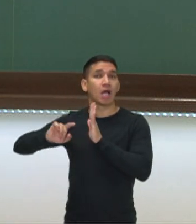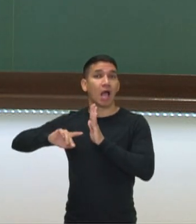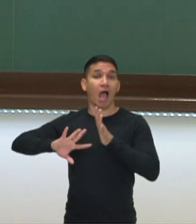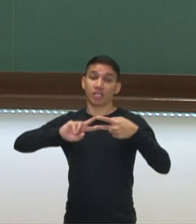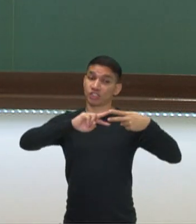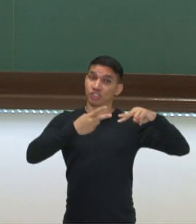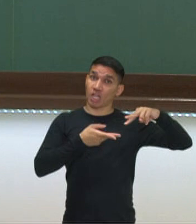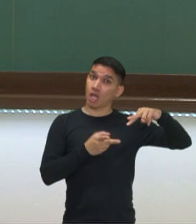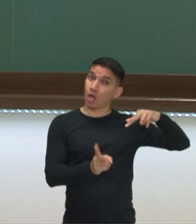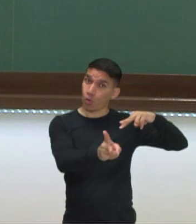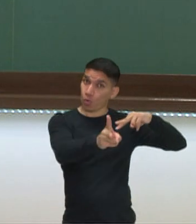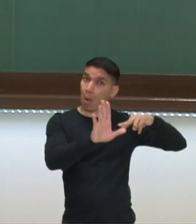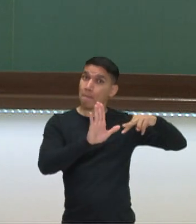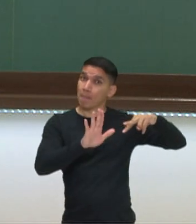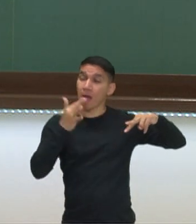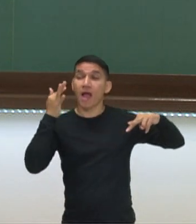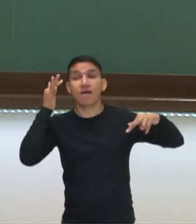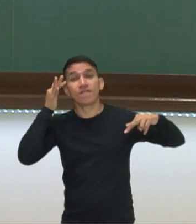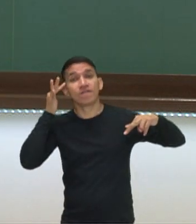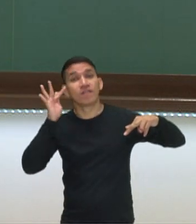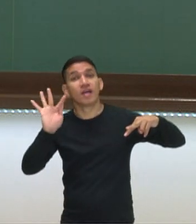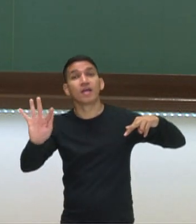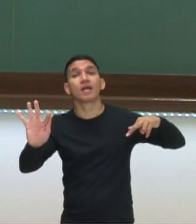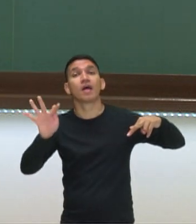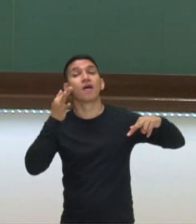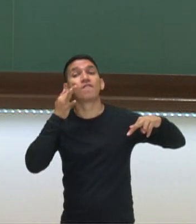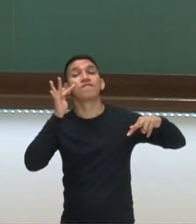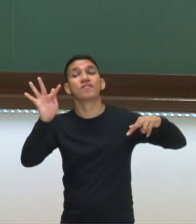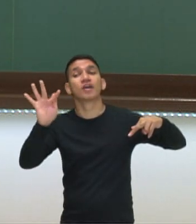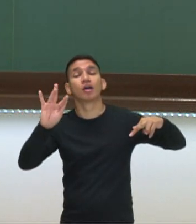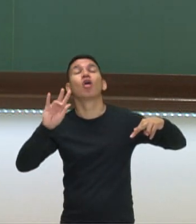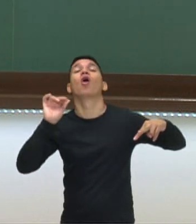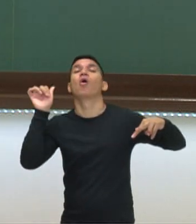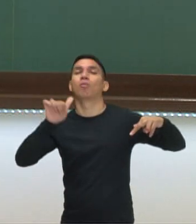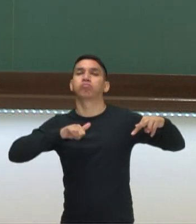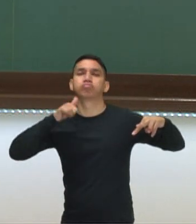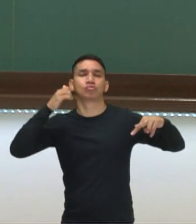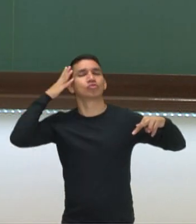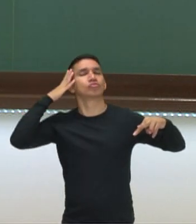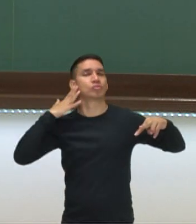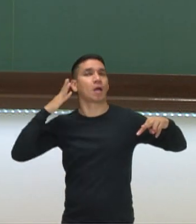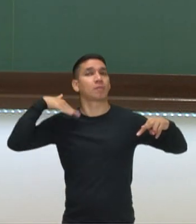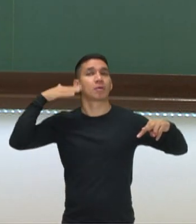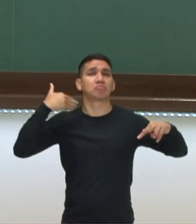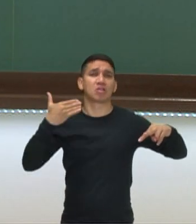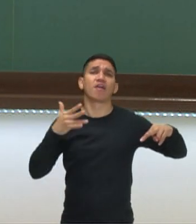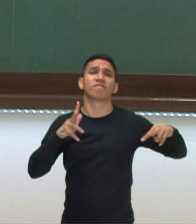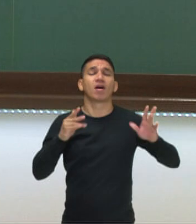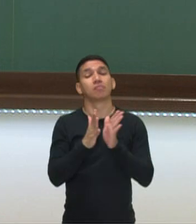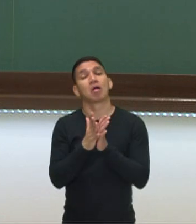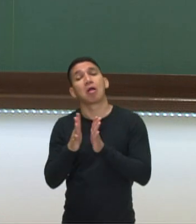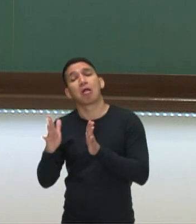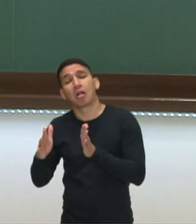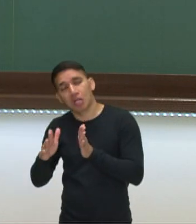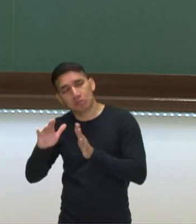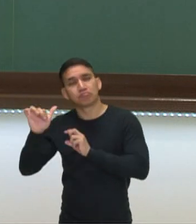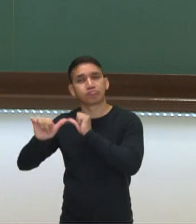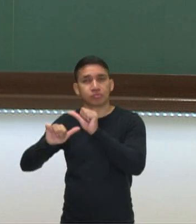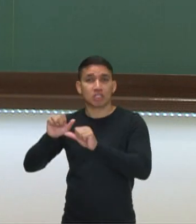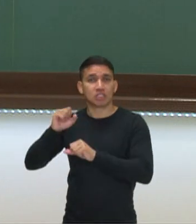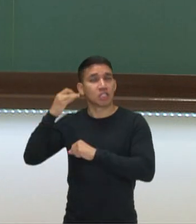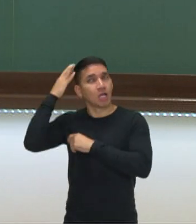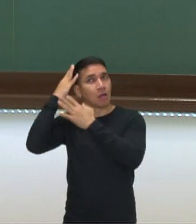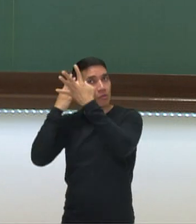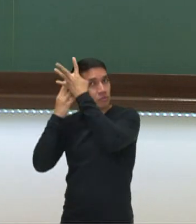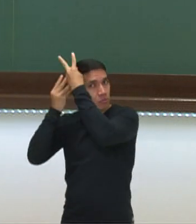a genética, somente a expressão do gene, né? Mudou temporariamente a cor do cabelo. Se ela deixar crescer,